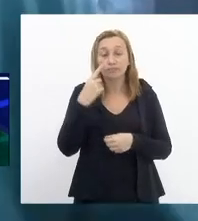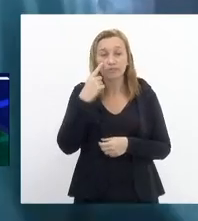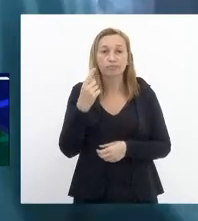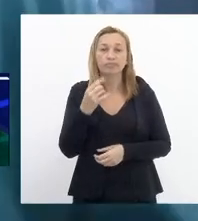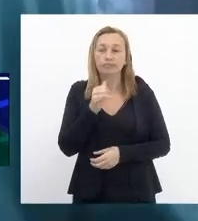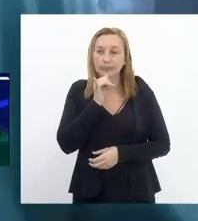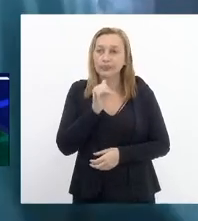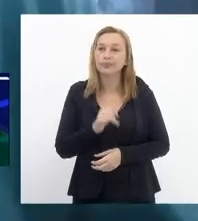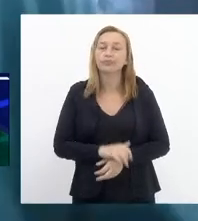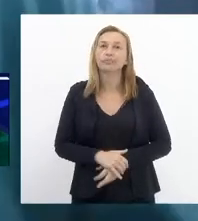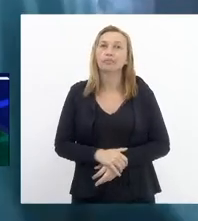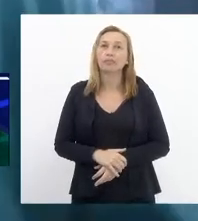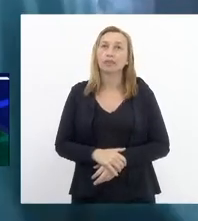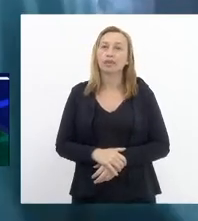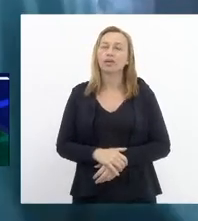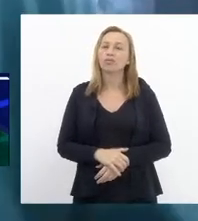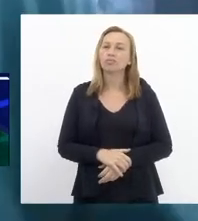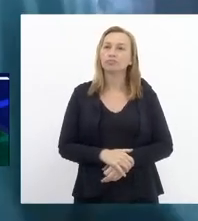exemplo...